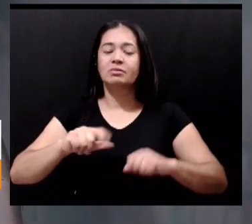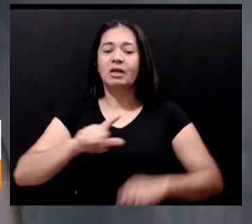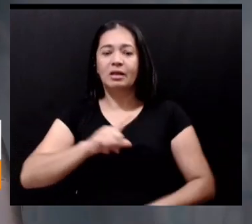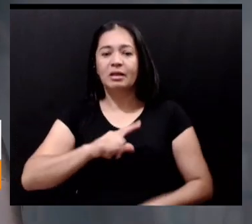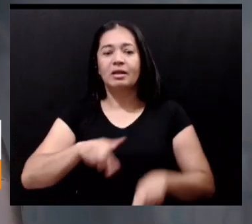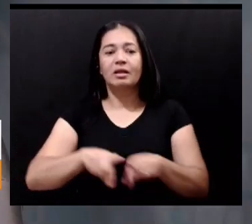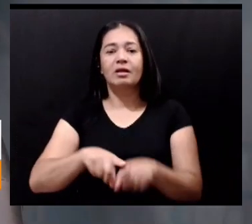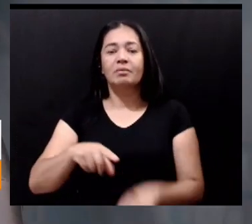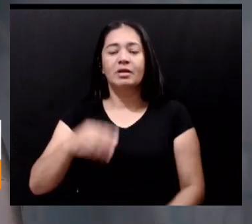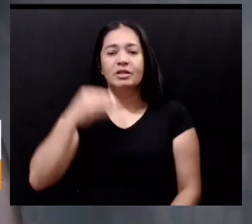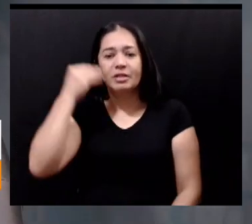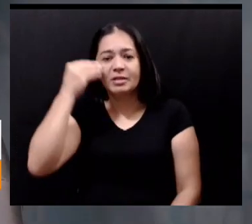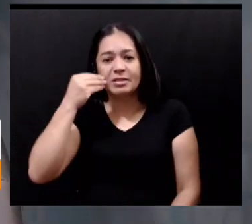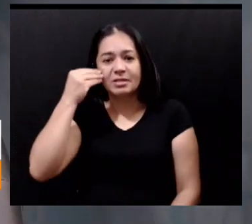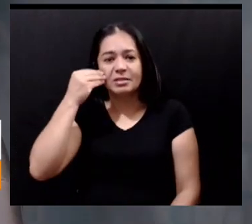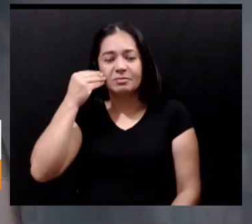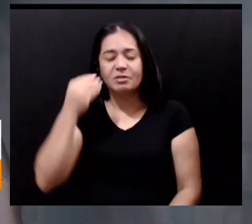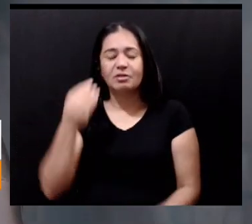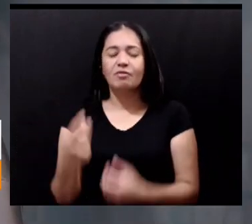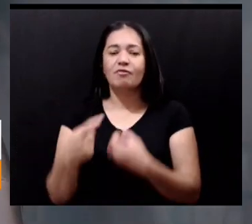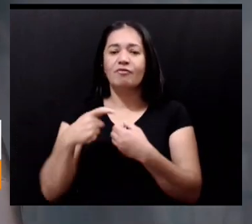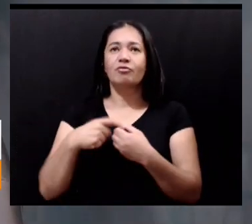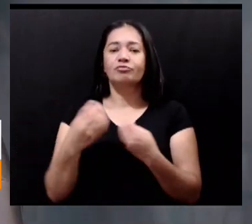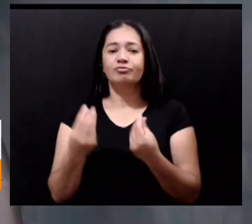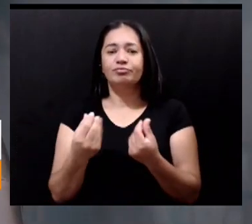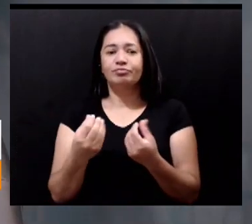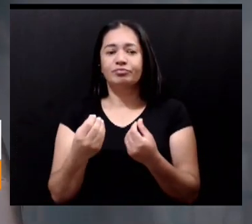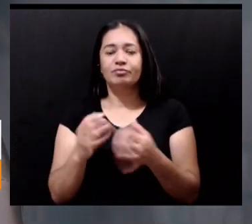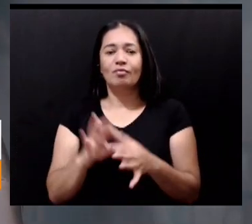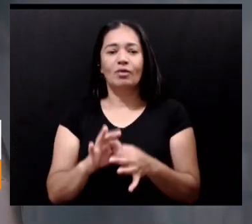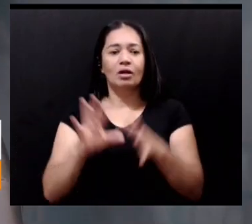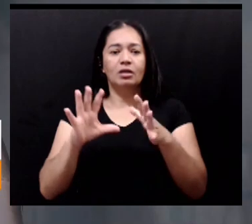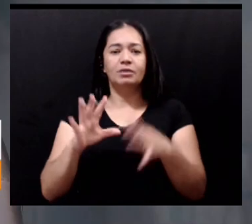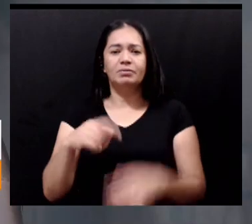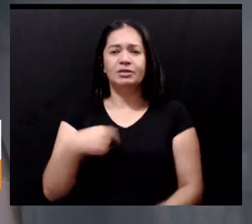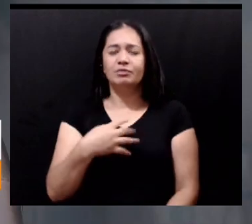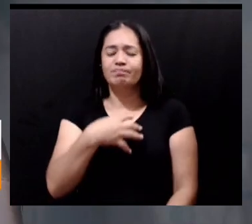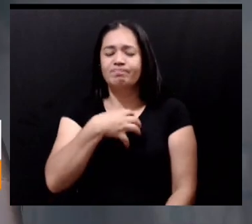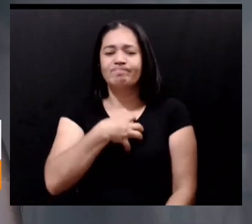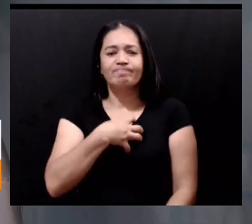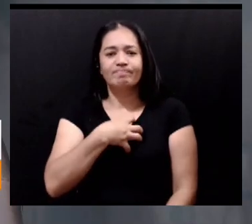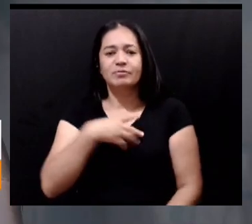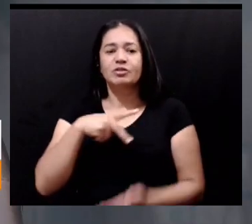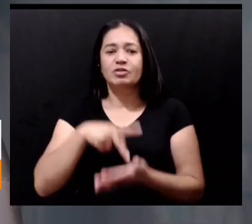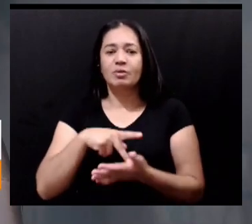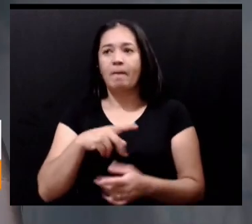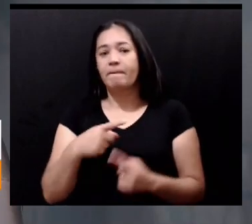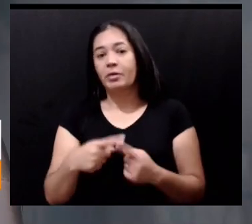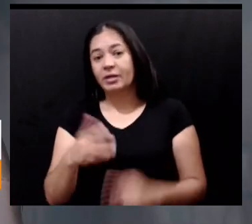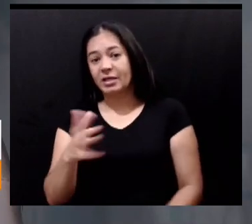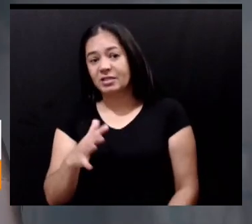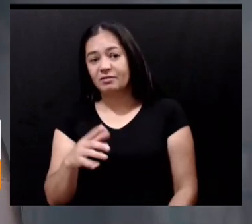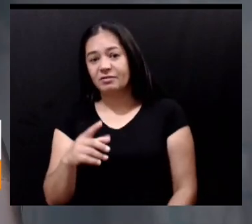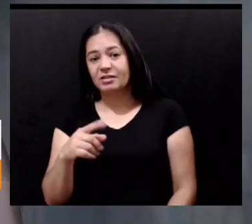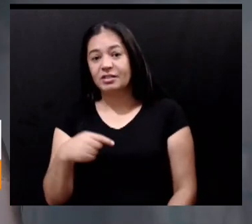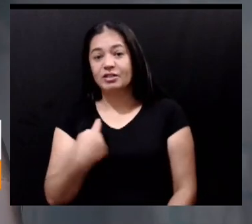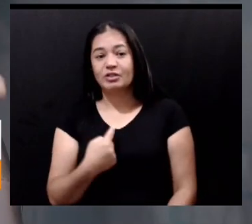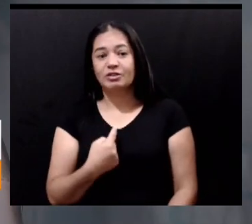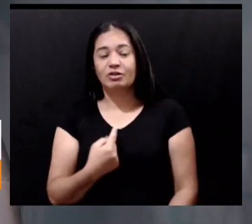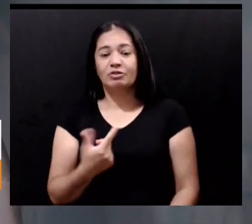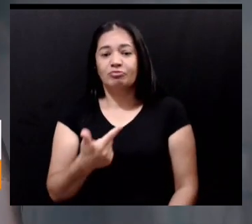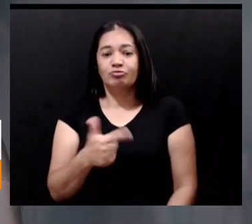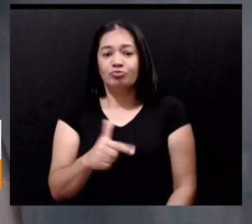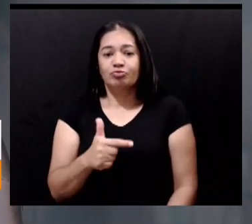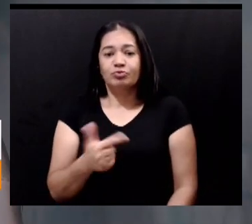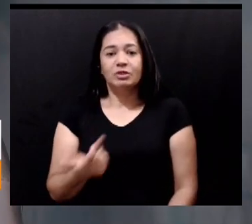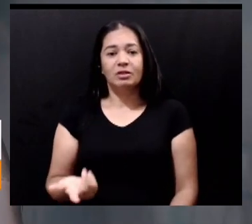de volta essa autorização para o sentir, né, que eu sinto que Uau! muitas vezes a gente não Uhum. tem. Exato. E isso pode